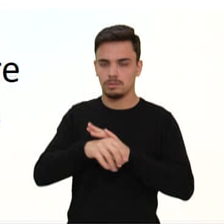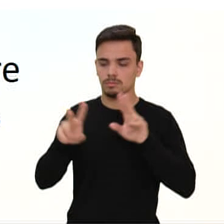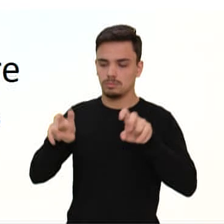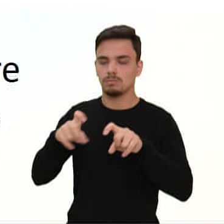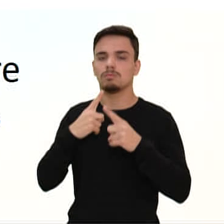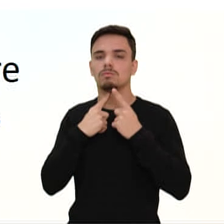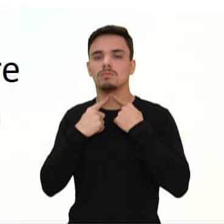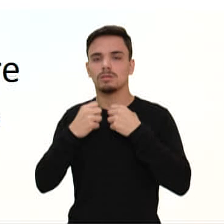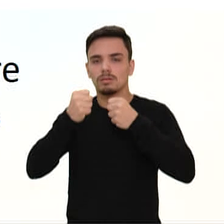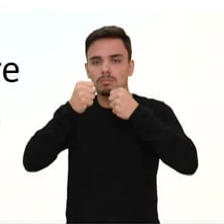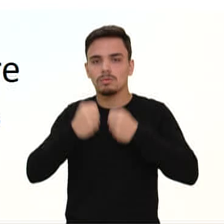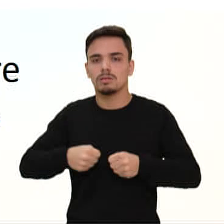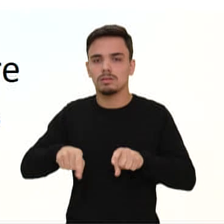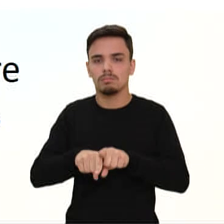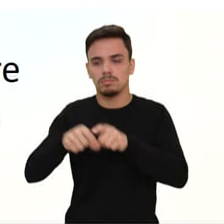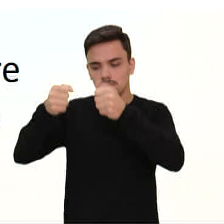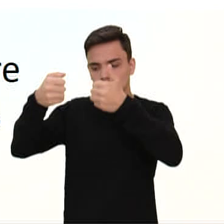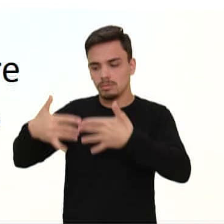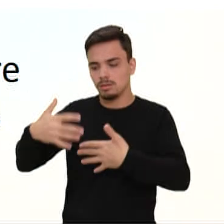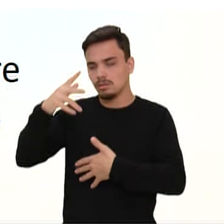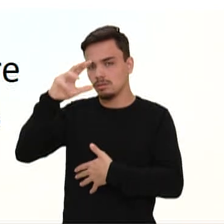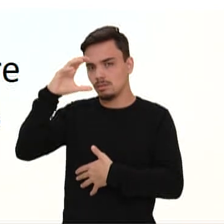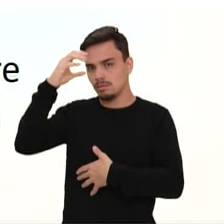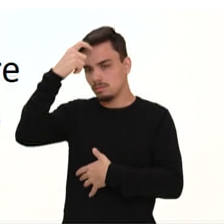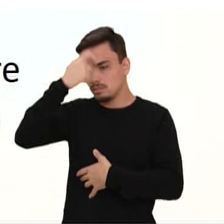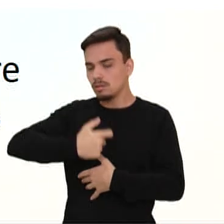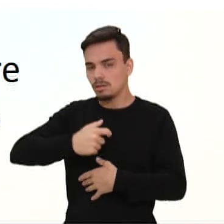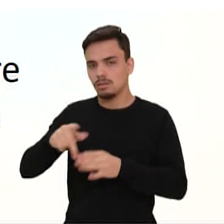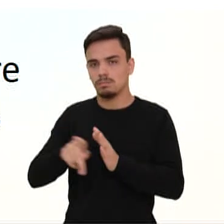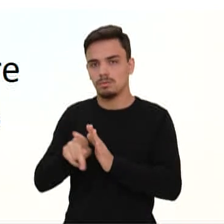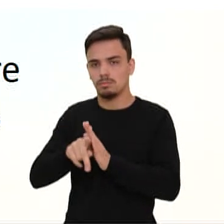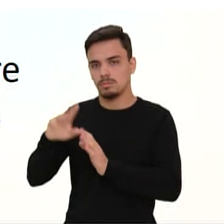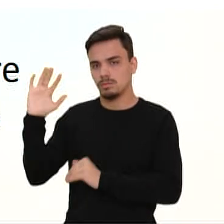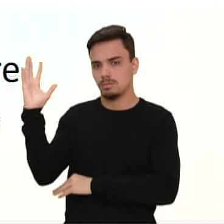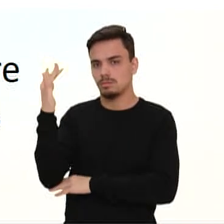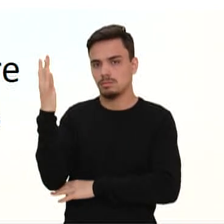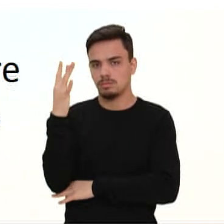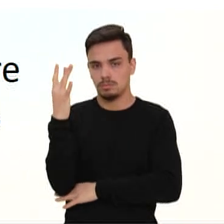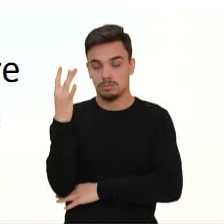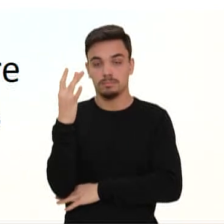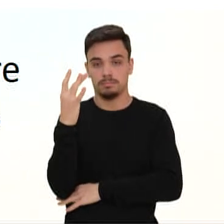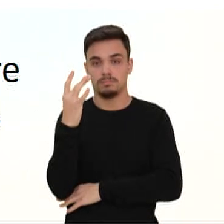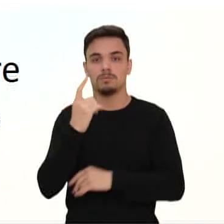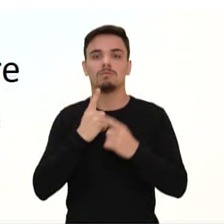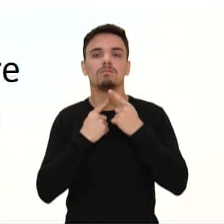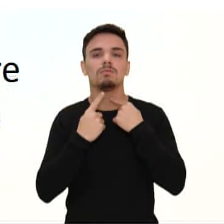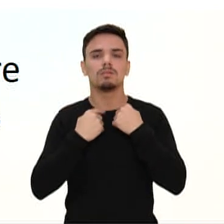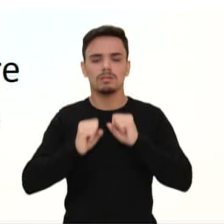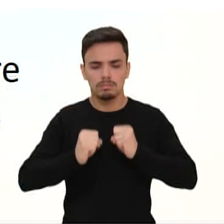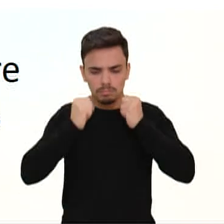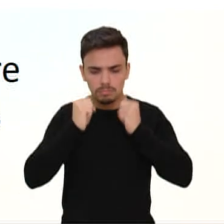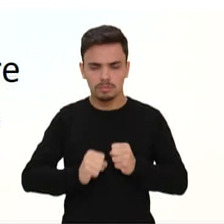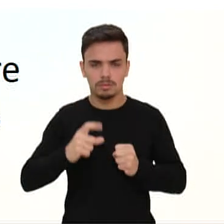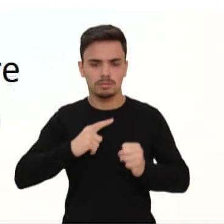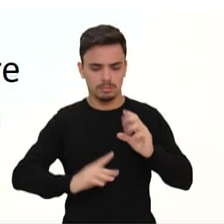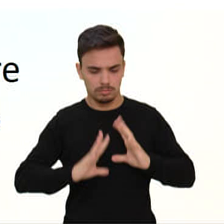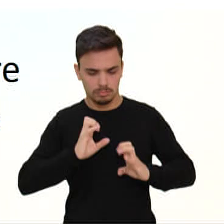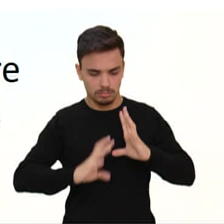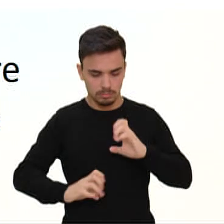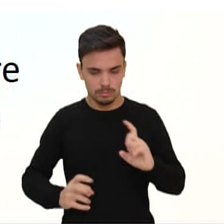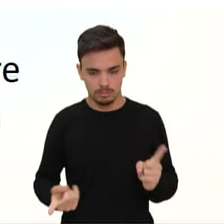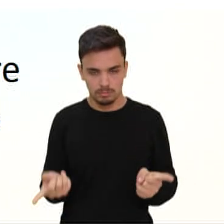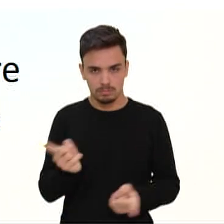potência para explicar o caráter central da natureza. A vontade de potência envolve o conflito entre forças